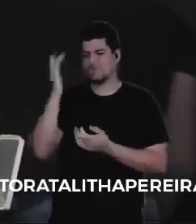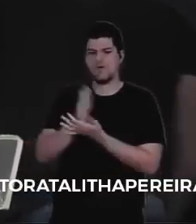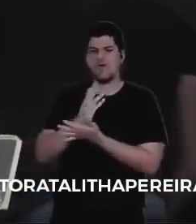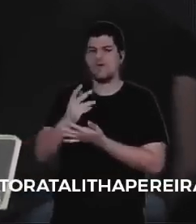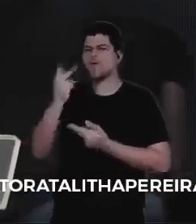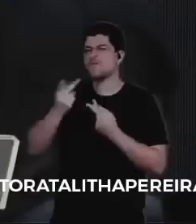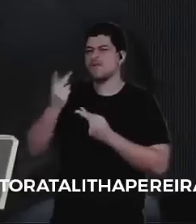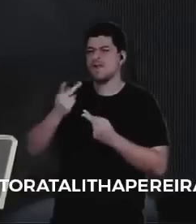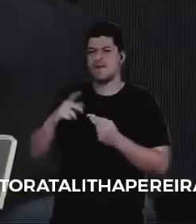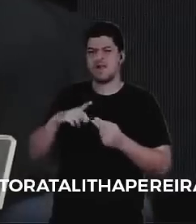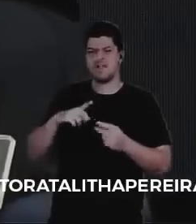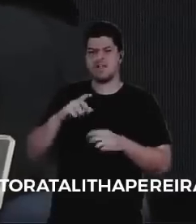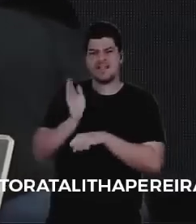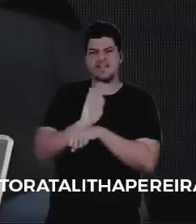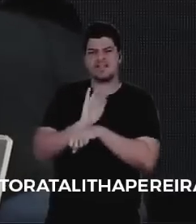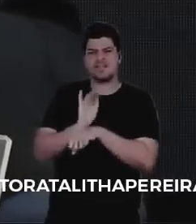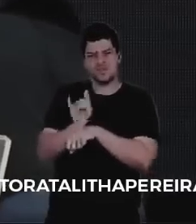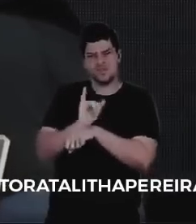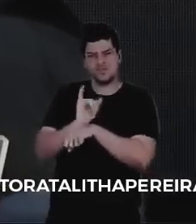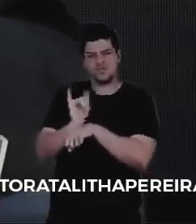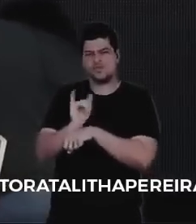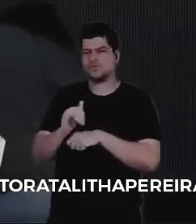muito amoroso.